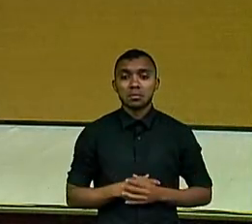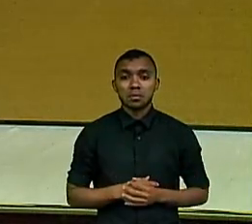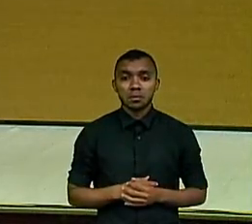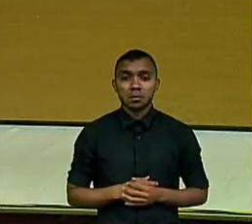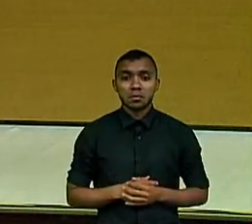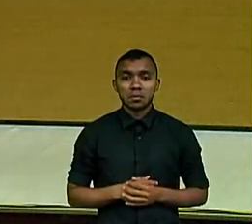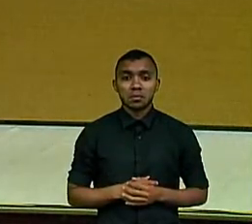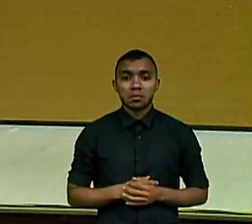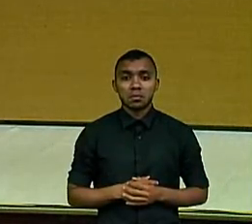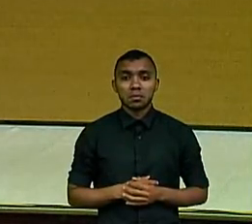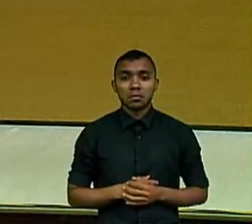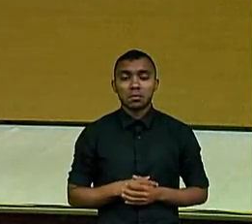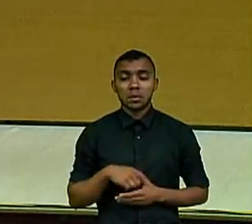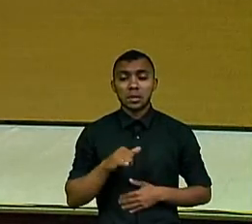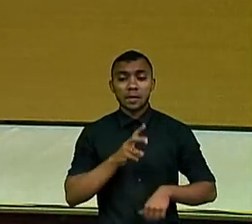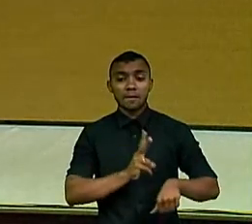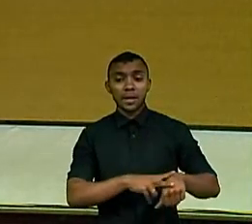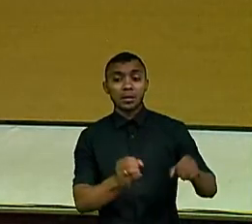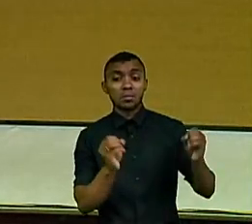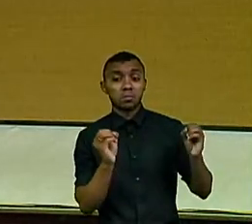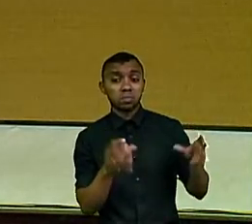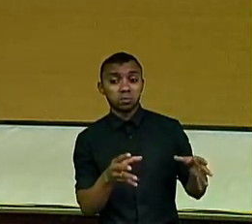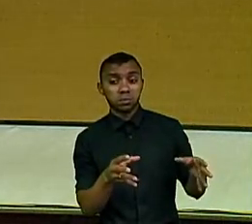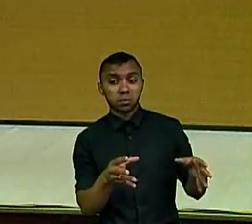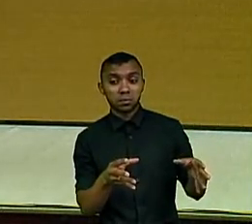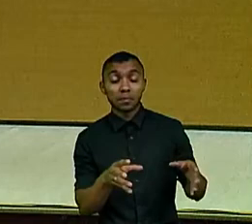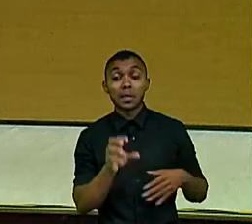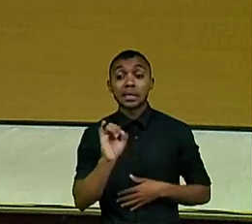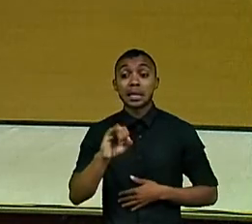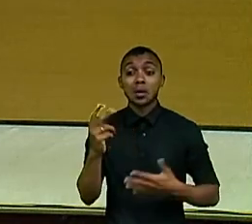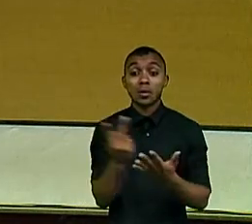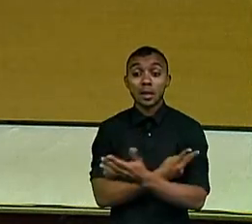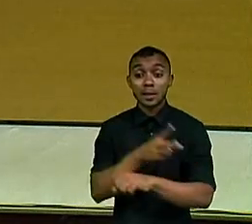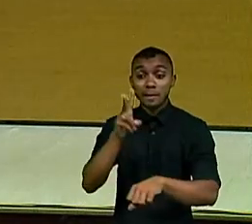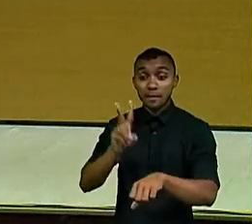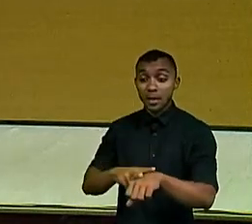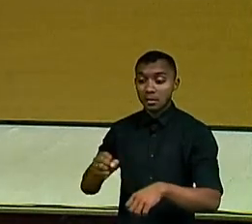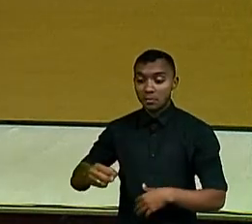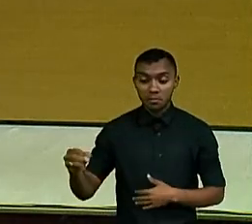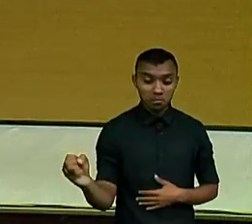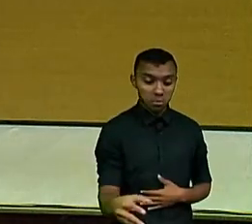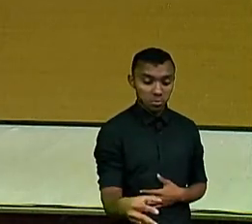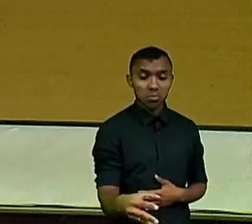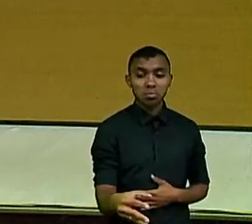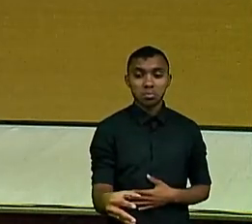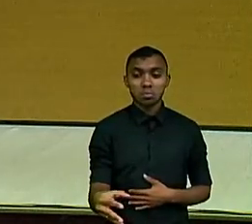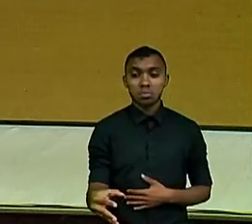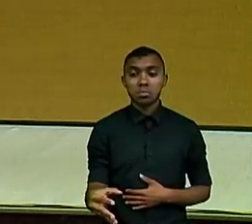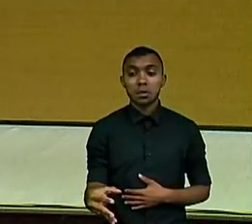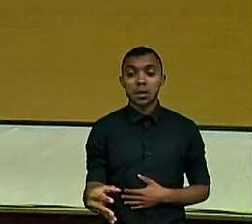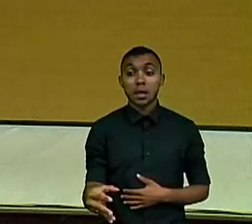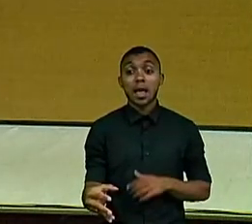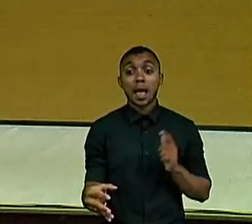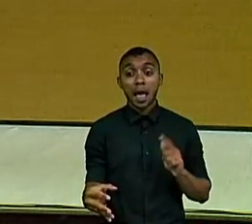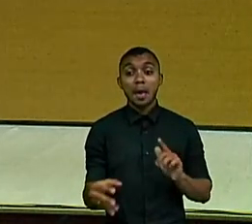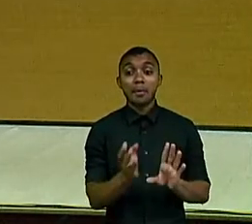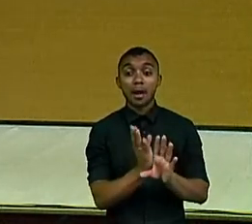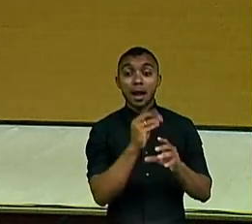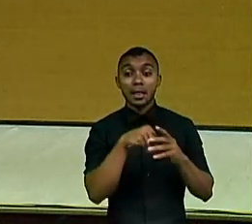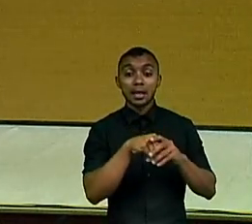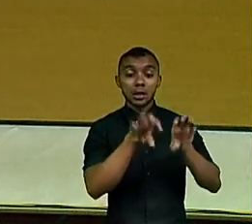Quando você joga o vidro no chão assim quando você joga o vidro no chão aí no caso é resistência química do vidro né